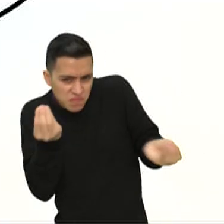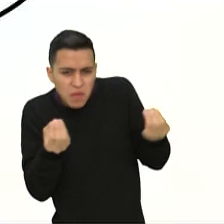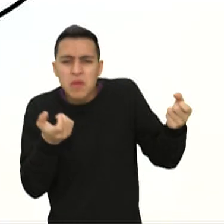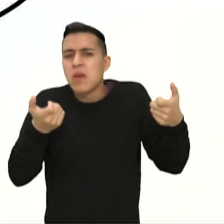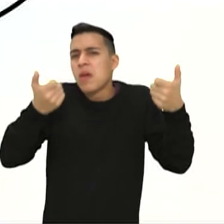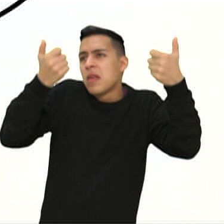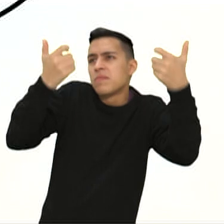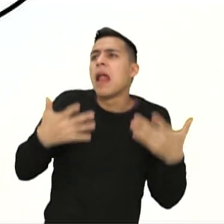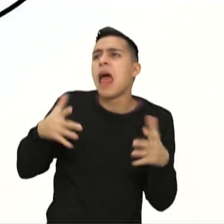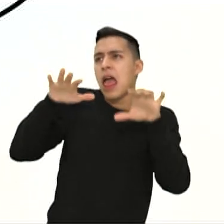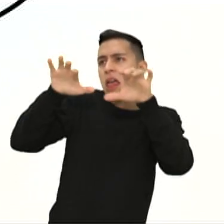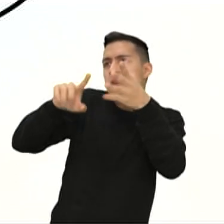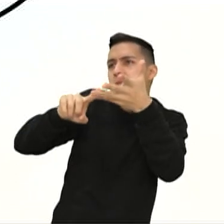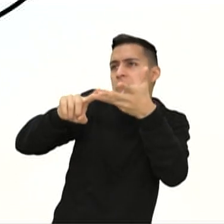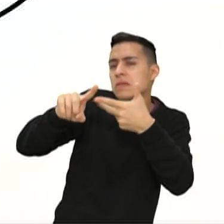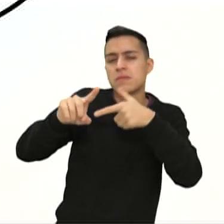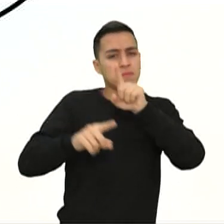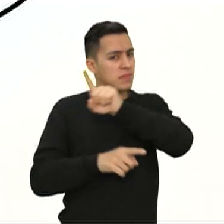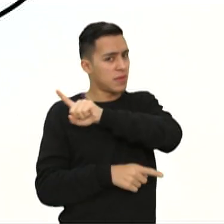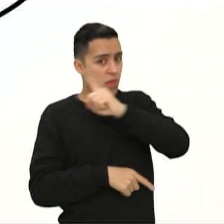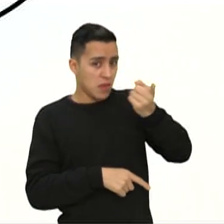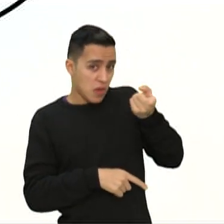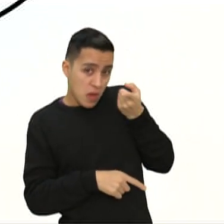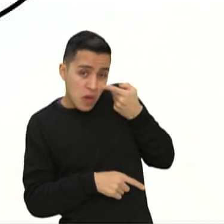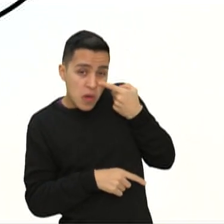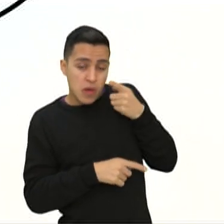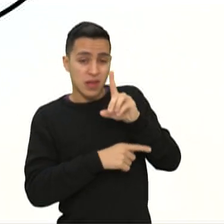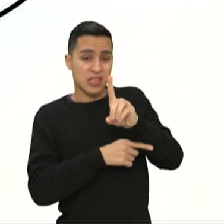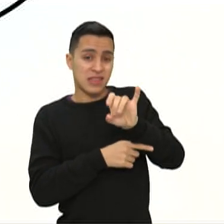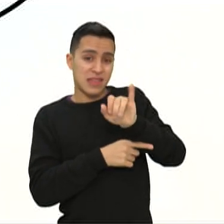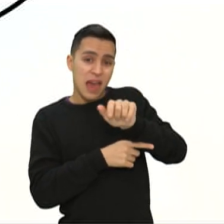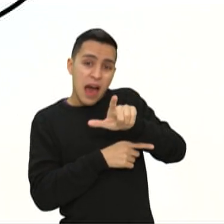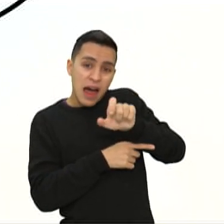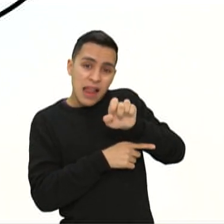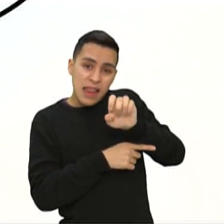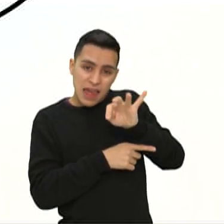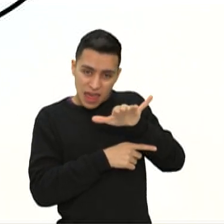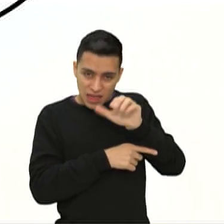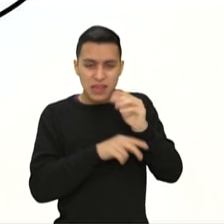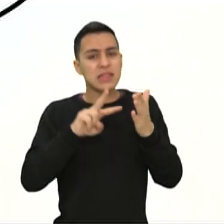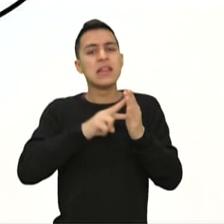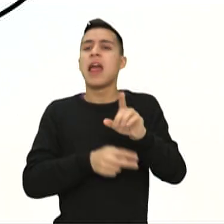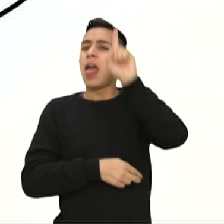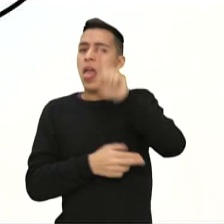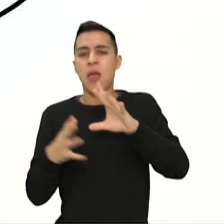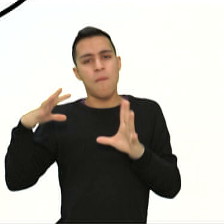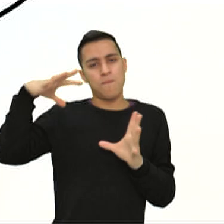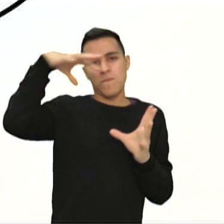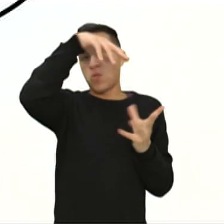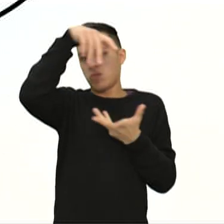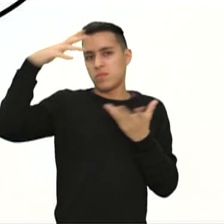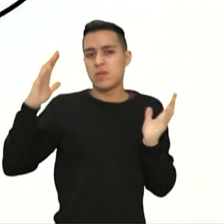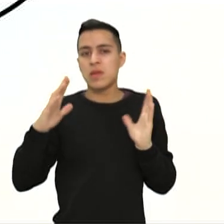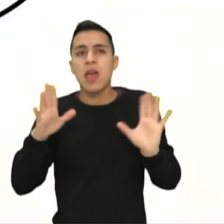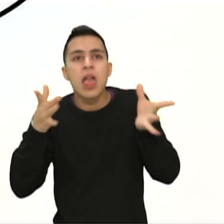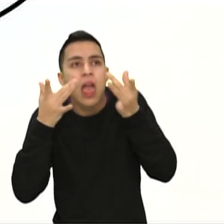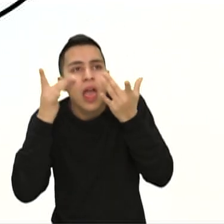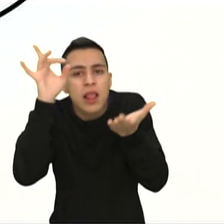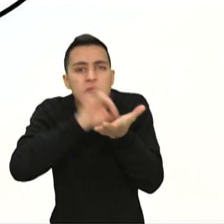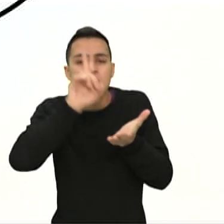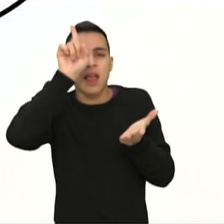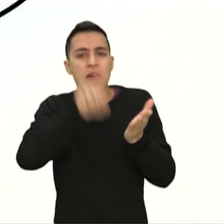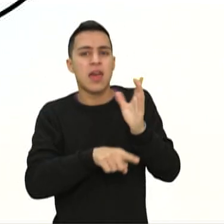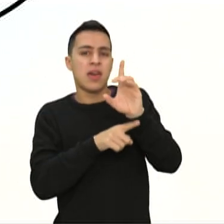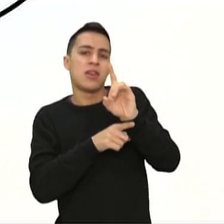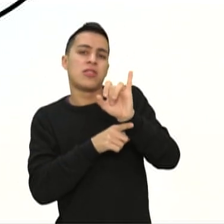mundo. Não, tá? Hegel vai dizer que dialética é o mundo. A realidade é dialética.